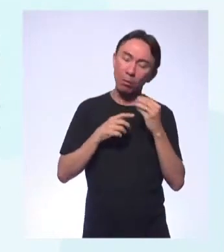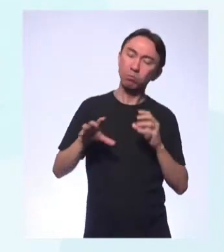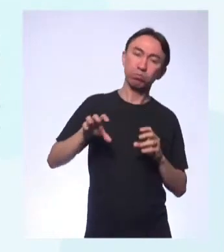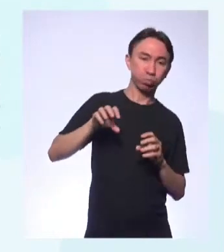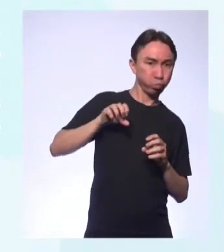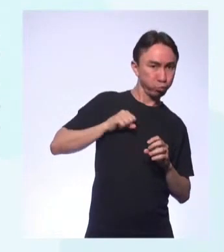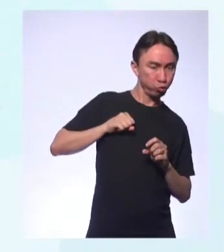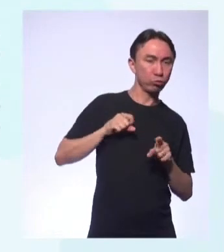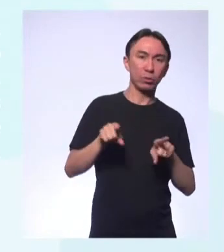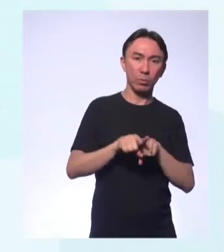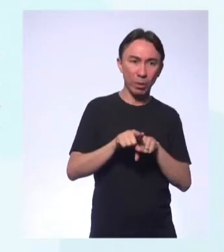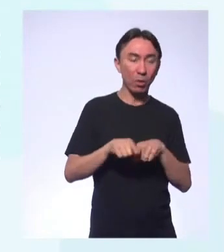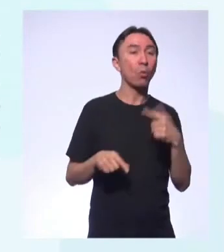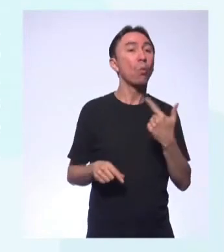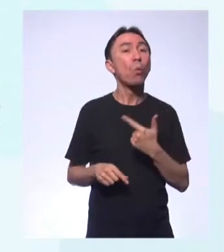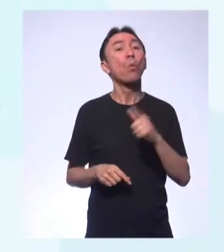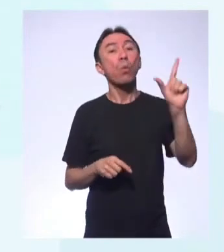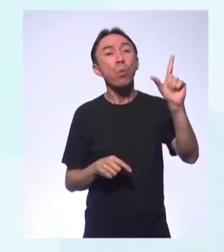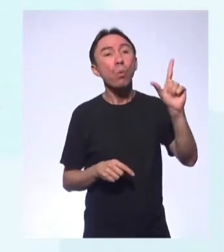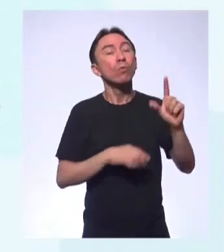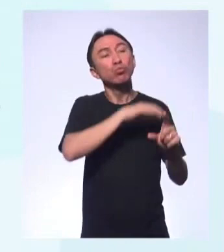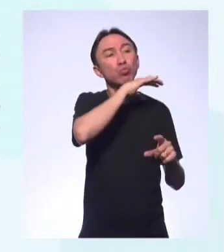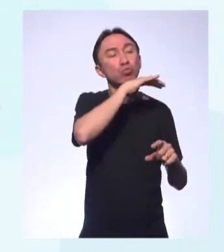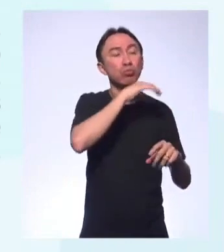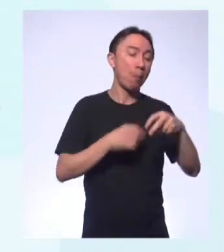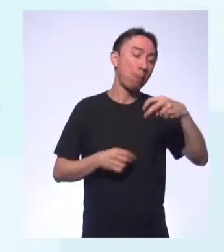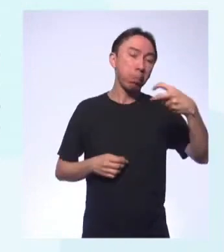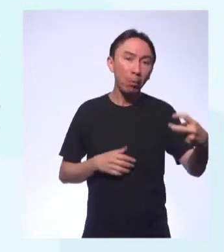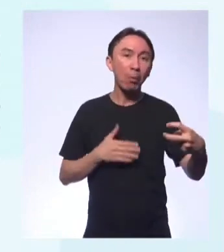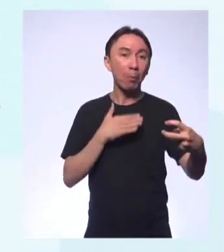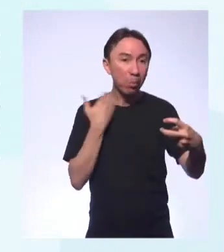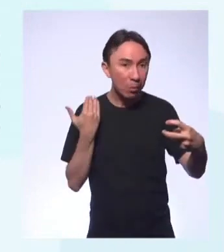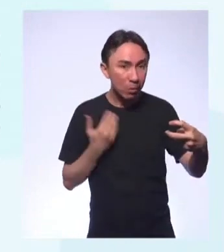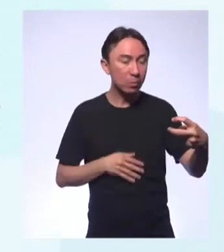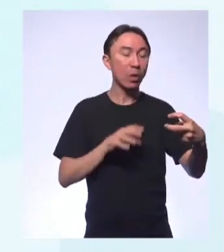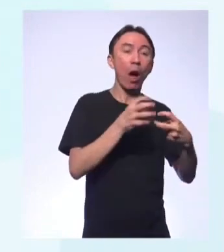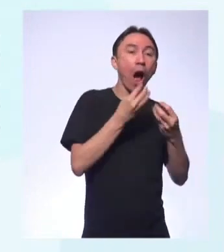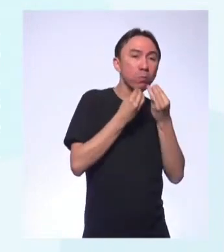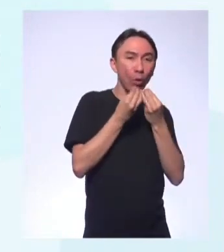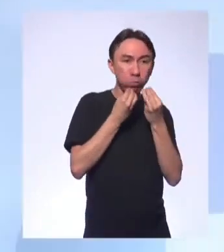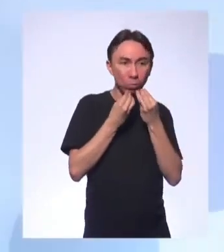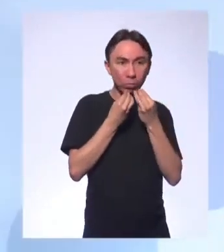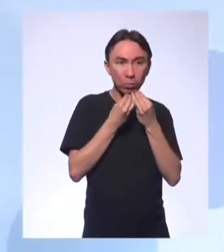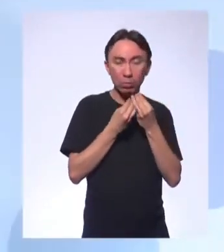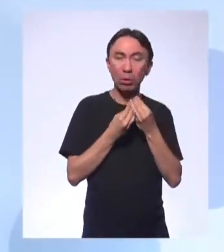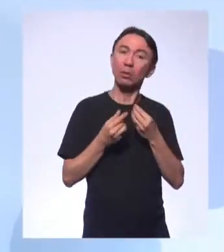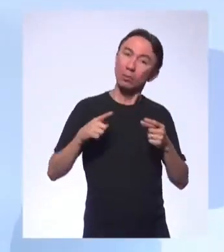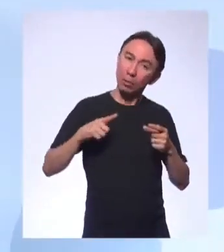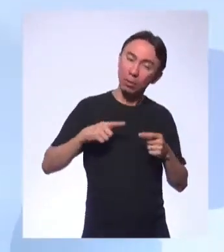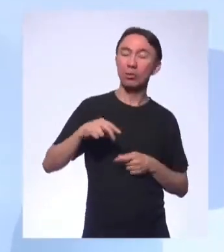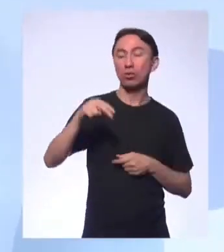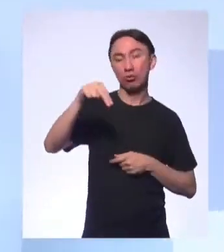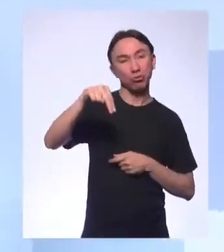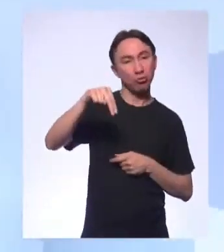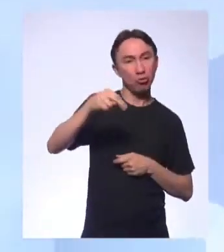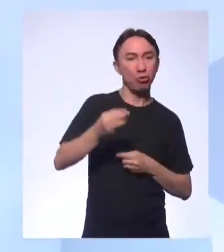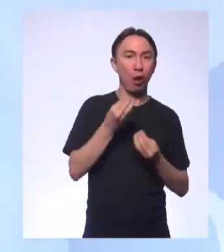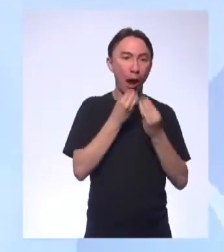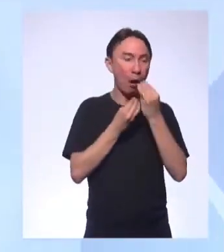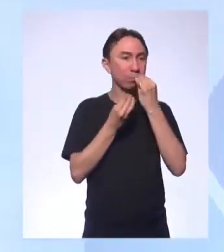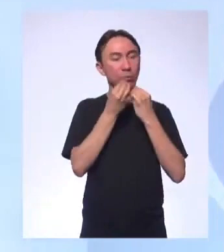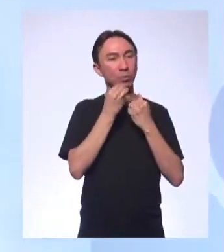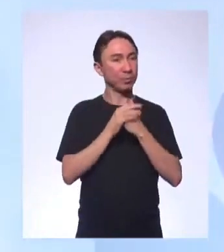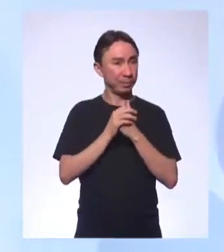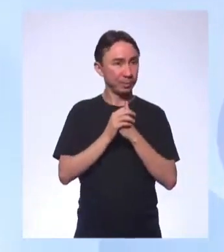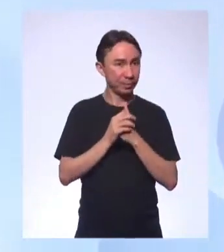mortos. Portanto, o que acontece? Esse nitrogênio, certo, que nós temos aí, as